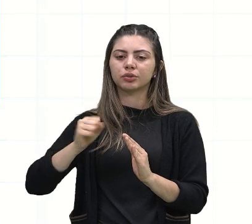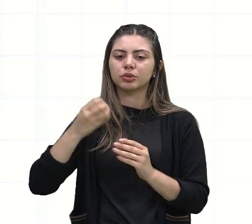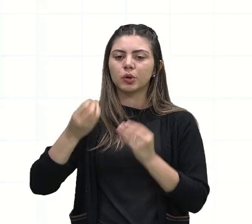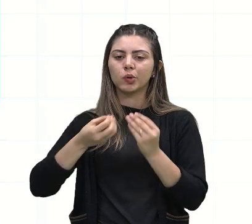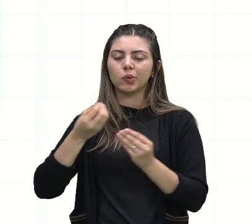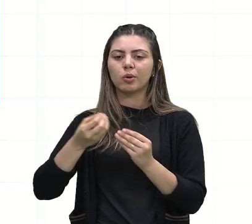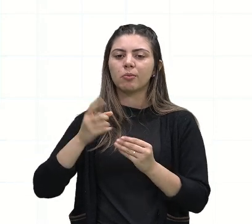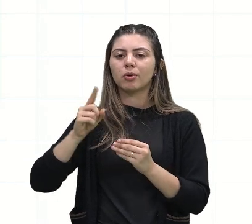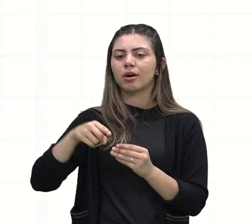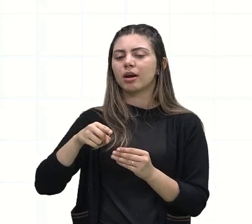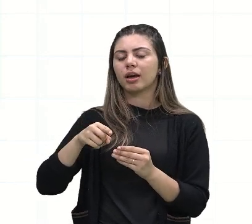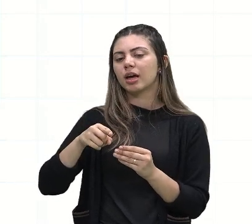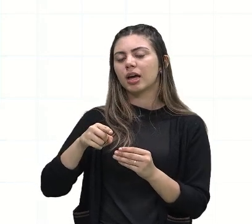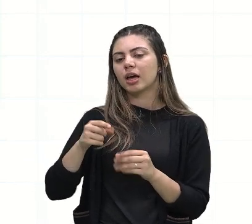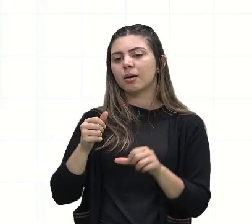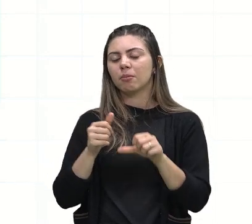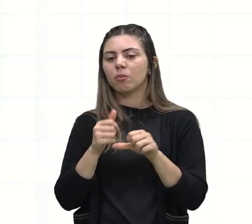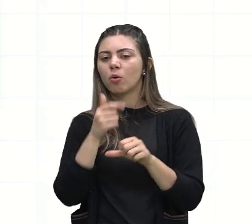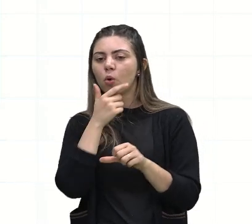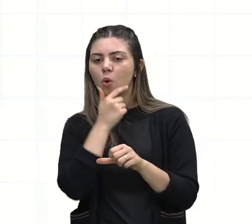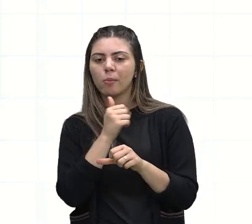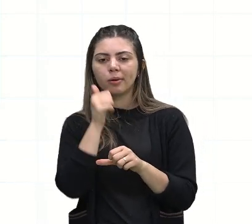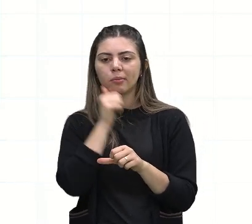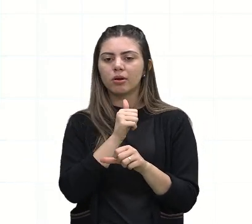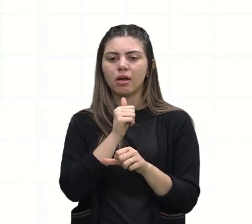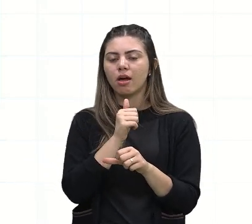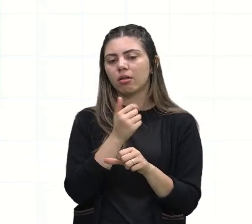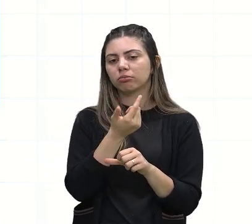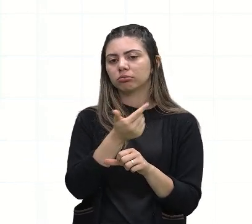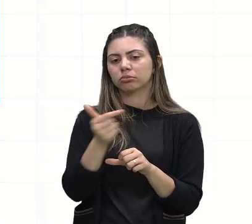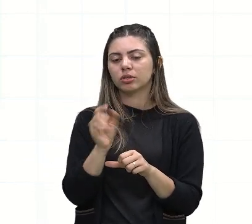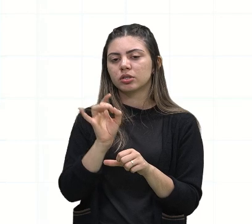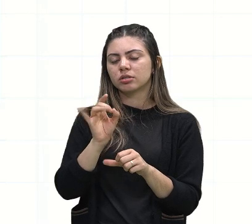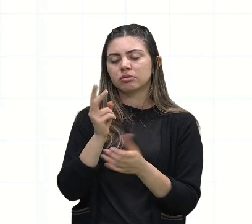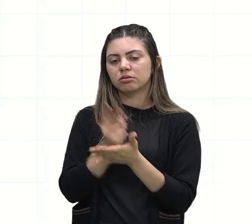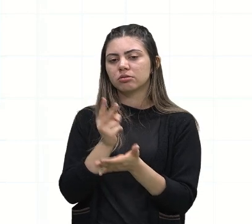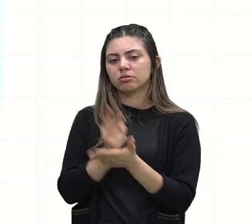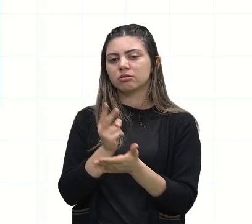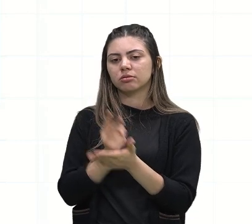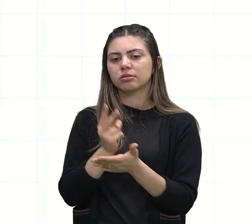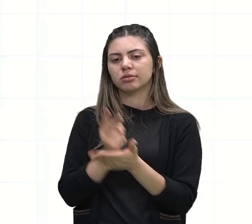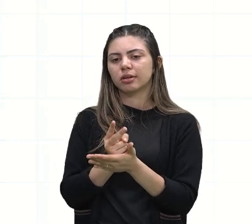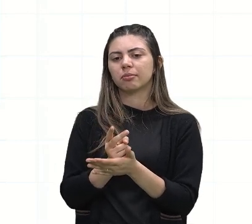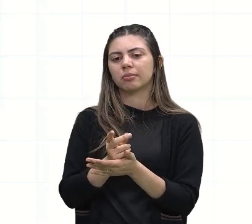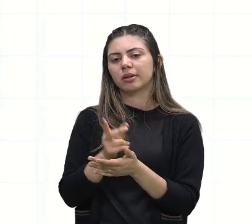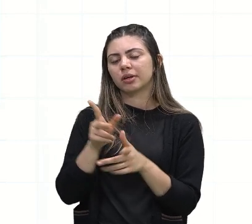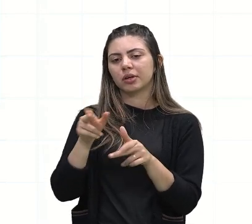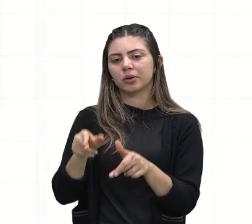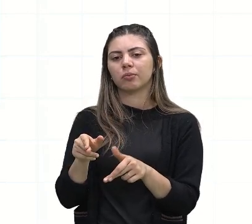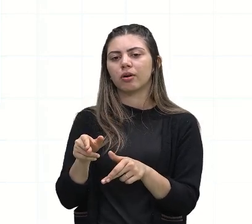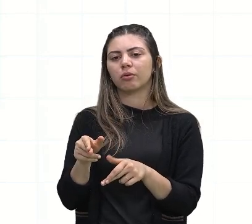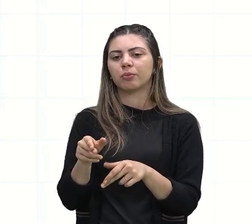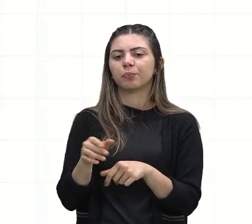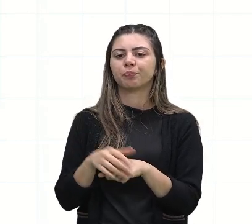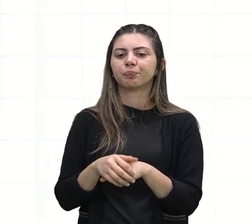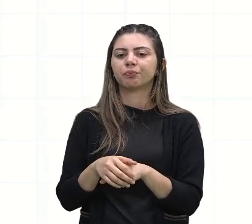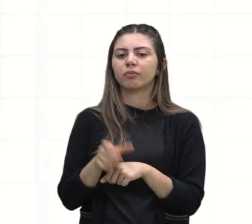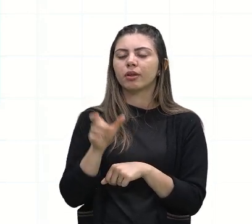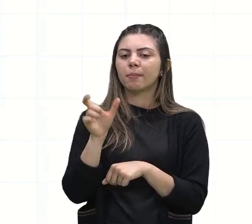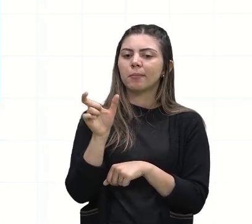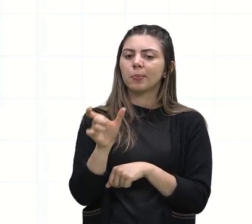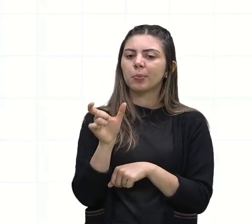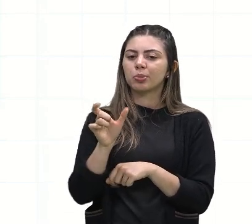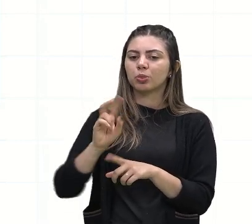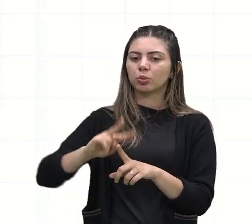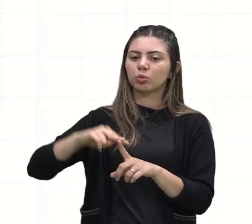singular e no masculino. Comprei o dobro da quantidade perdida. Ela tem o triplo da minha idade. Então,